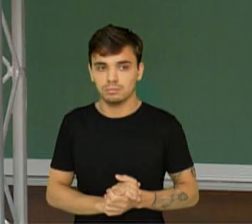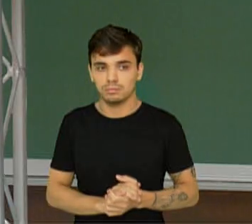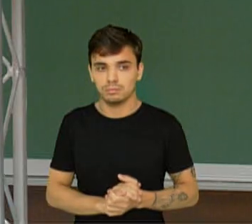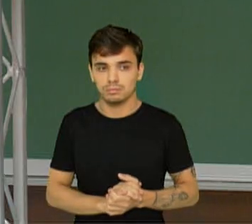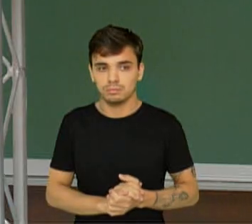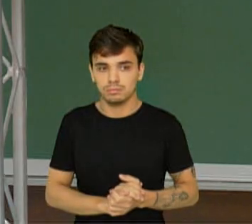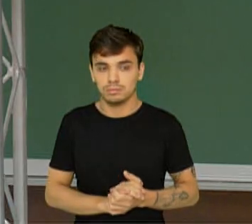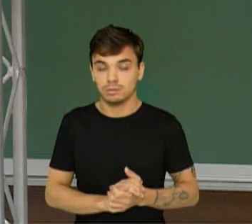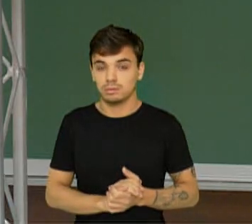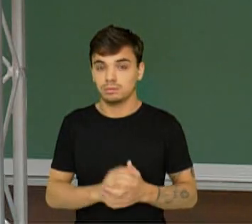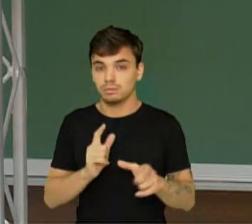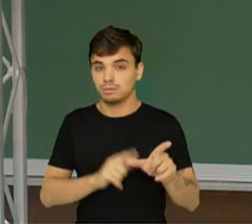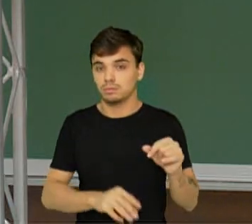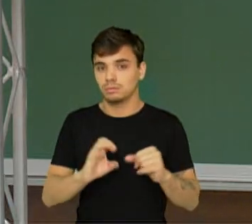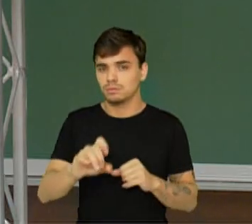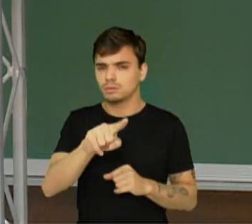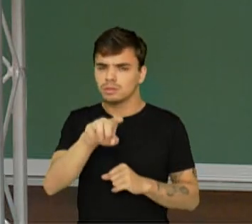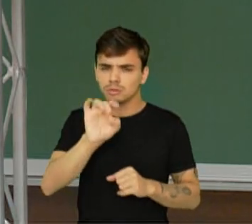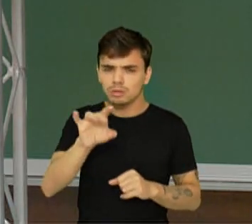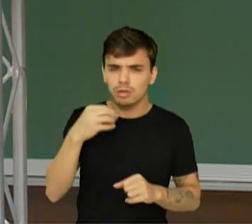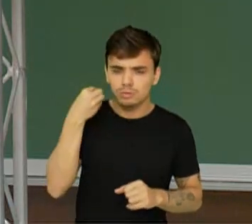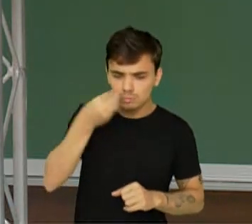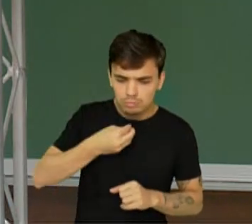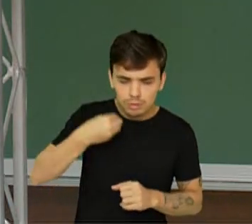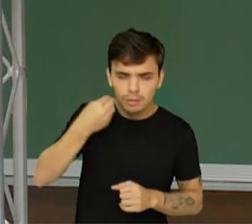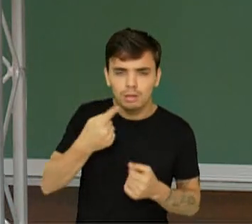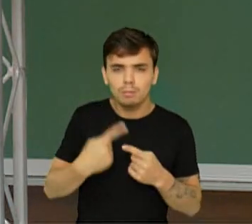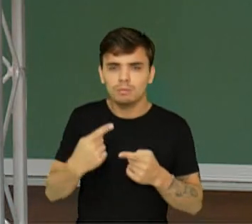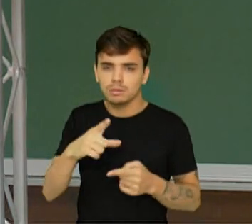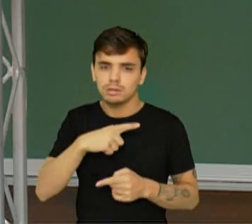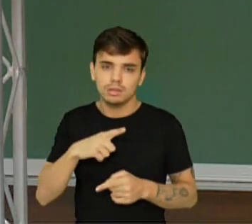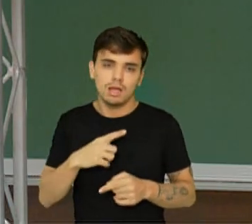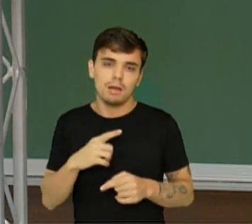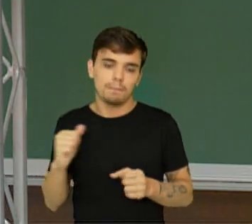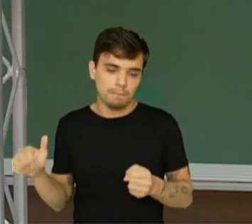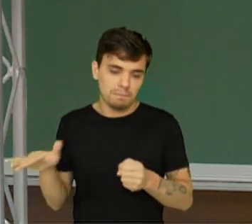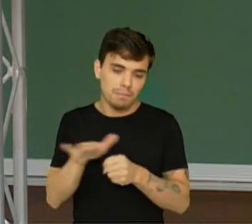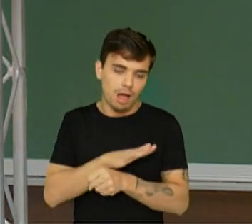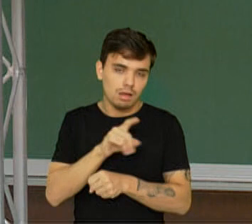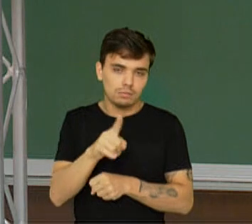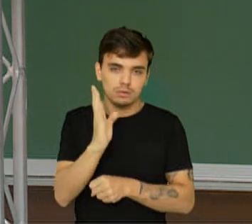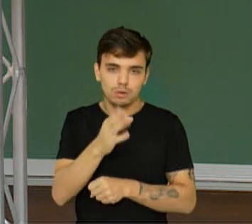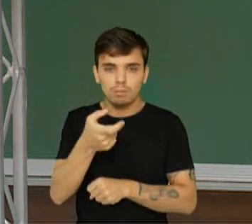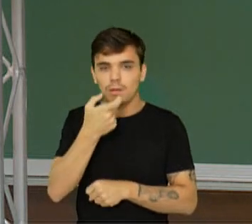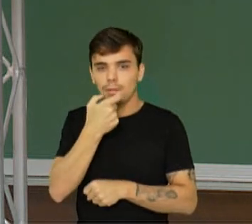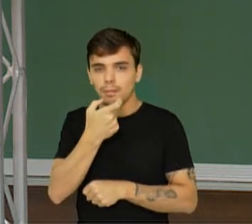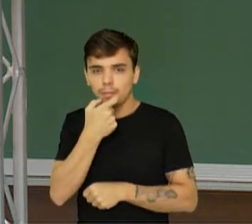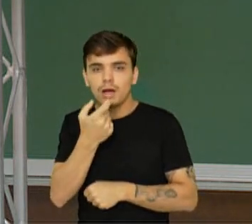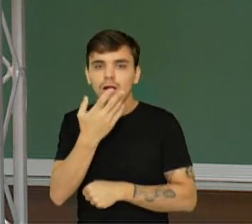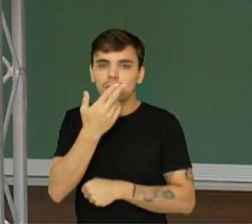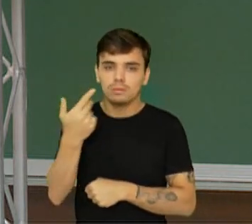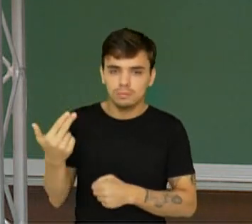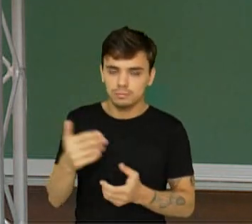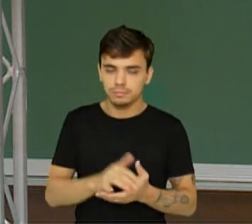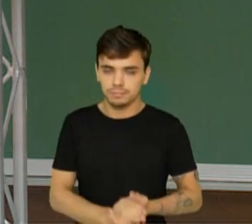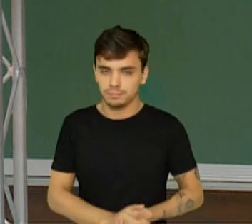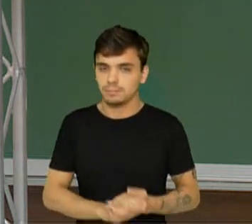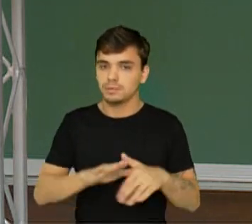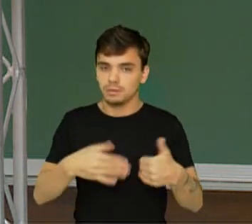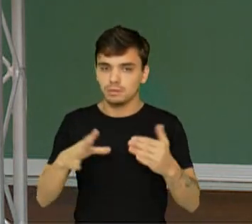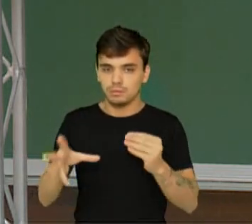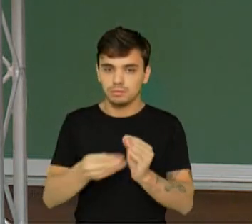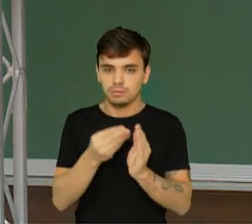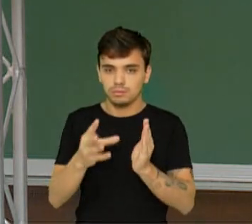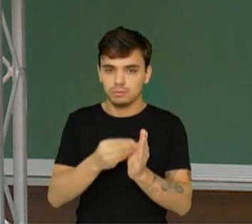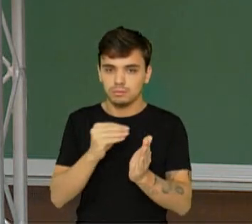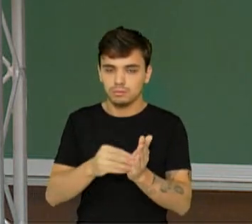só experimenta, porque você ainda está cheio com os biscoitos que você comeu há pouco tempo. Então, anote